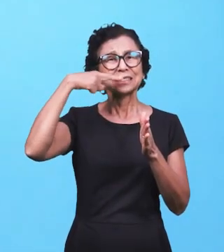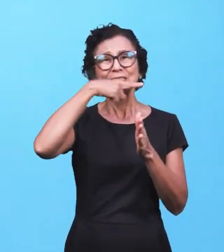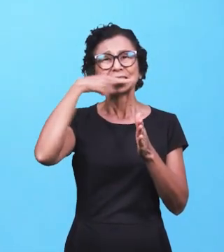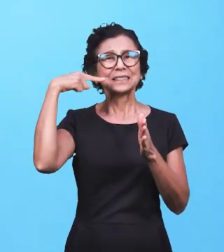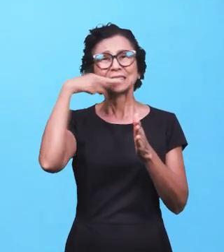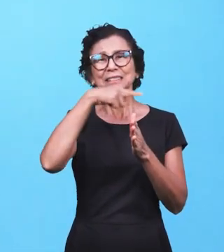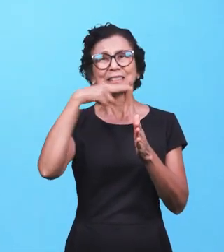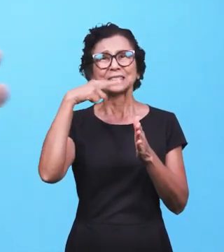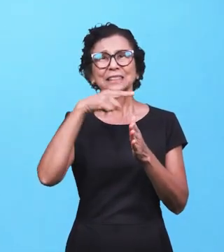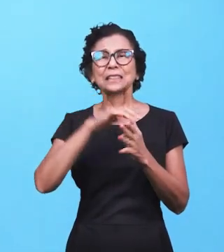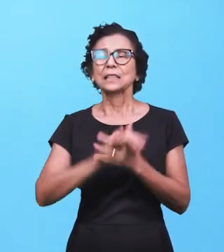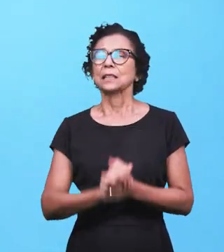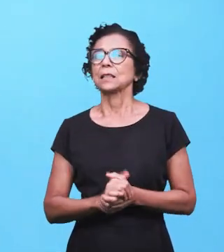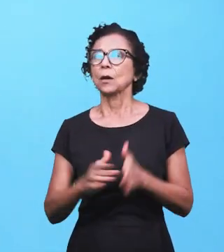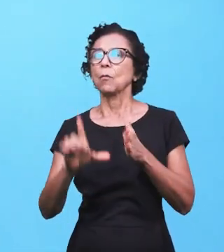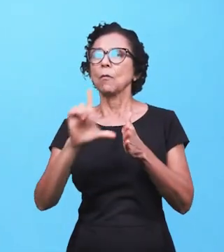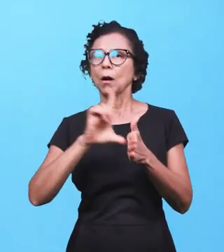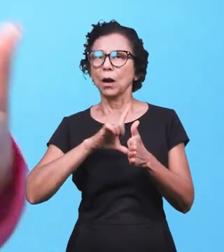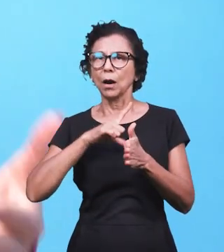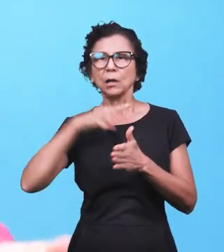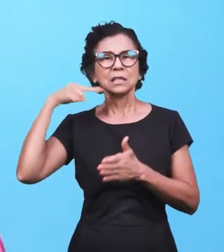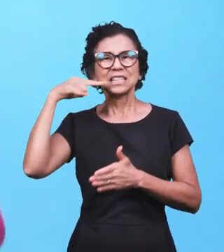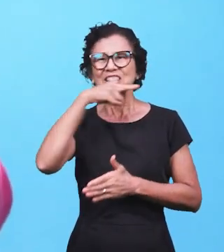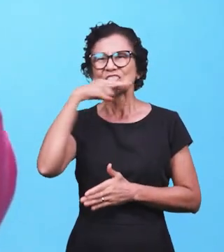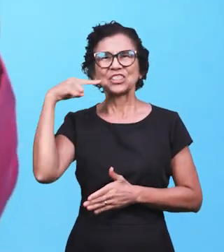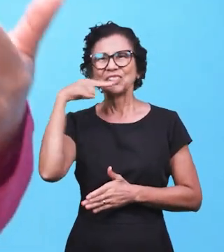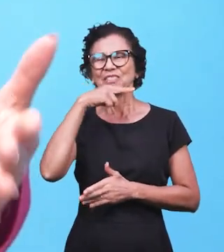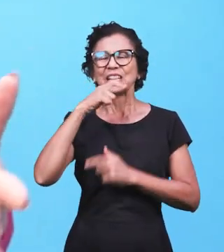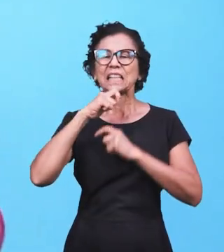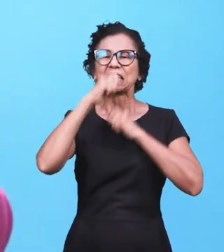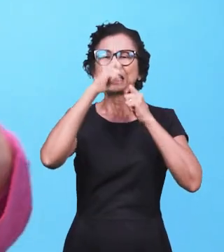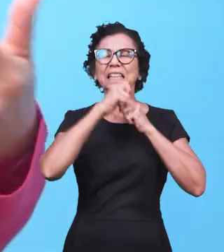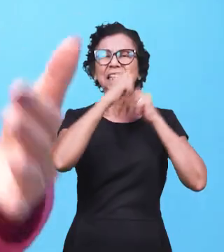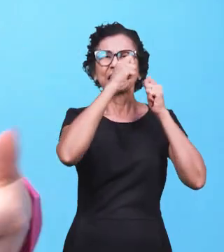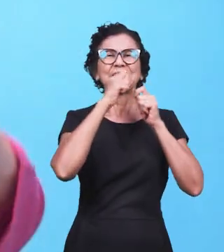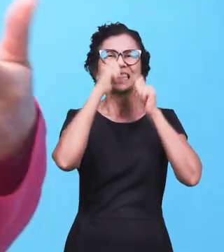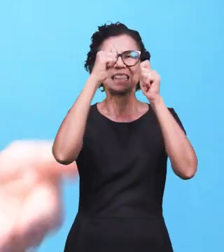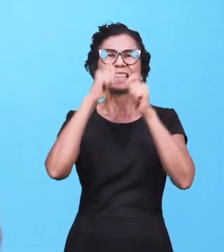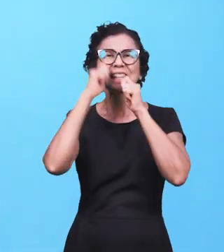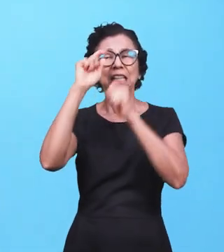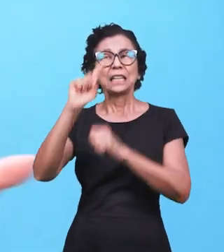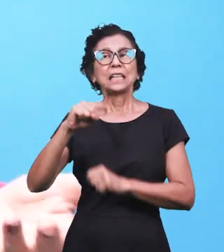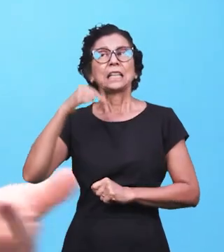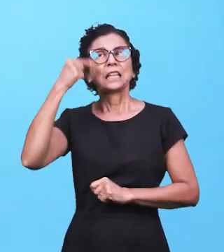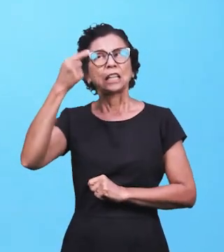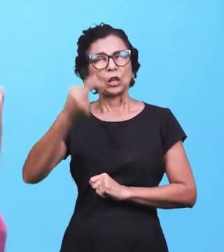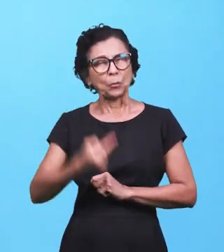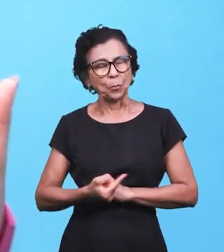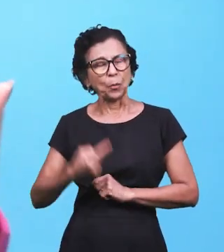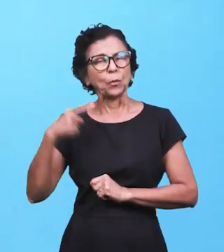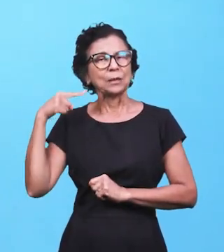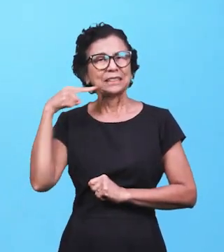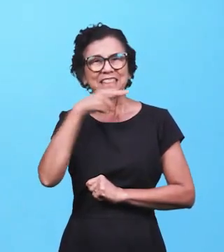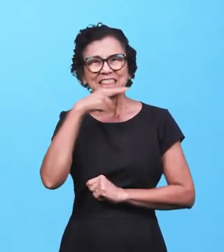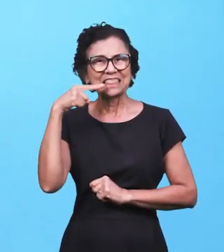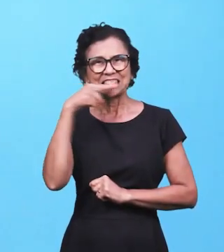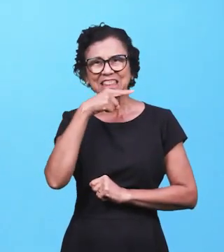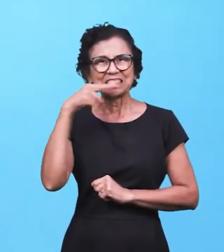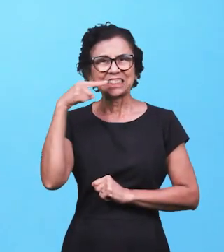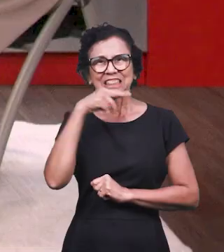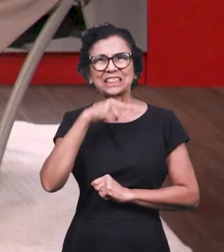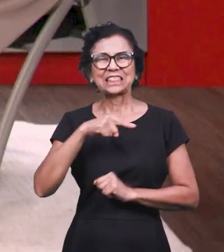porque ali você tira todo aquele resto de alimento e a escova vem depois, varrendo, limpando todos os detritos que tiverem na